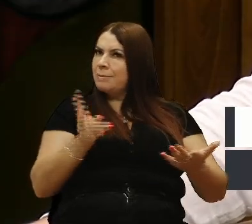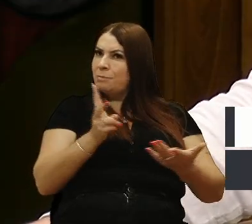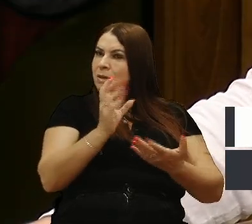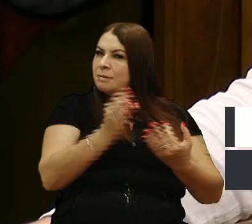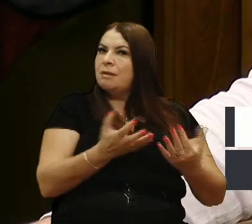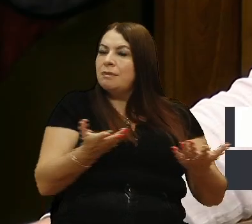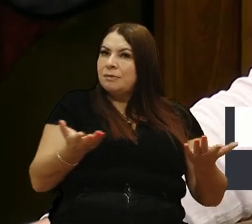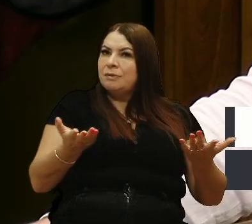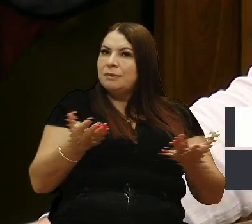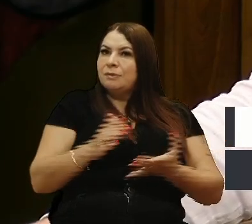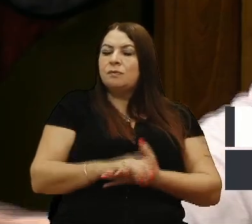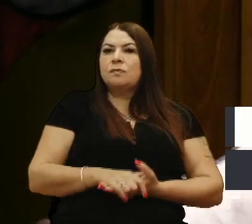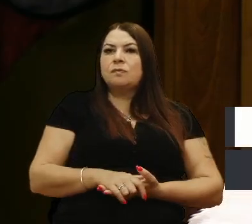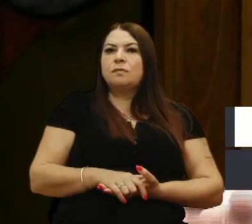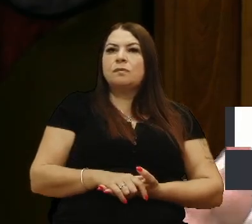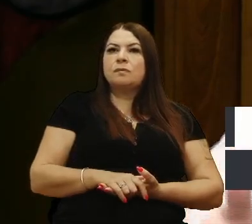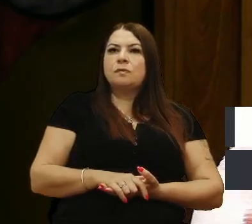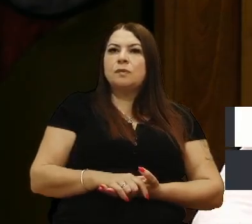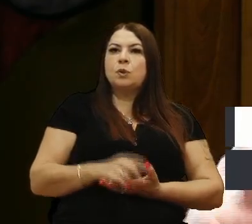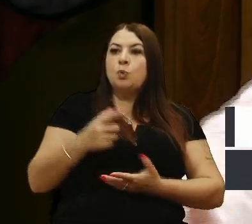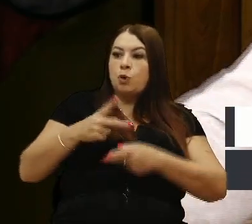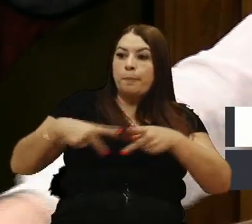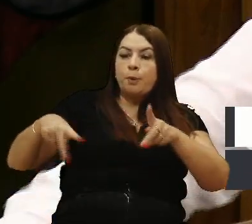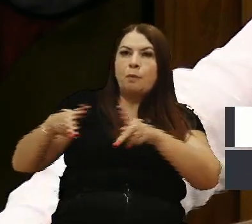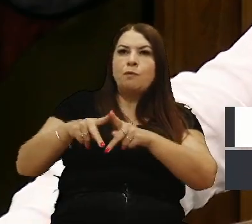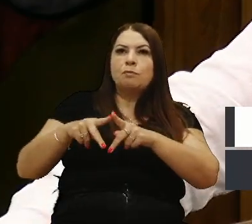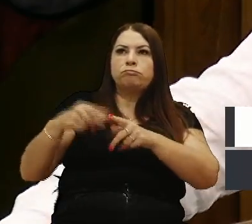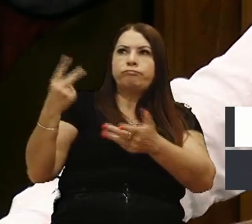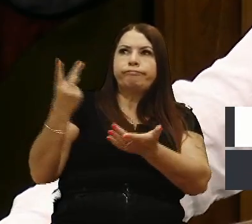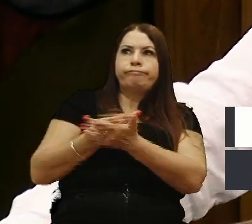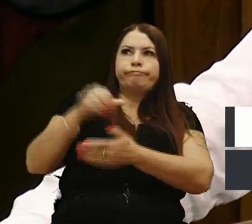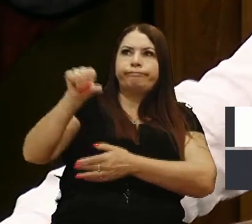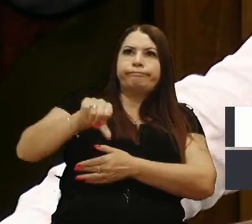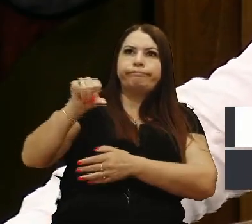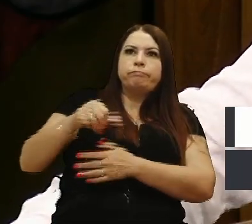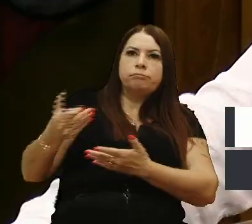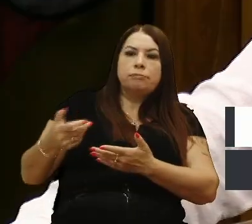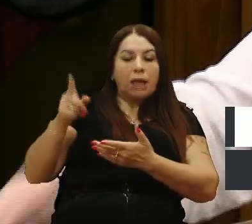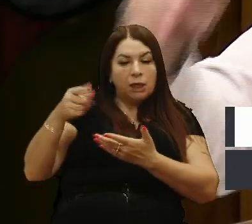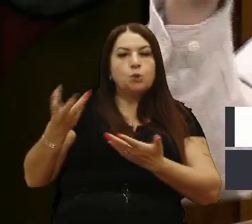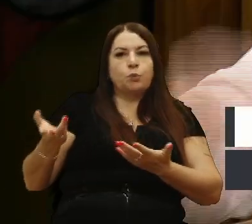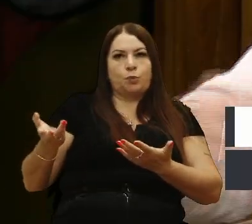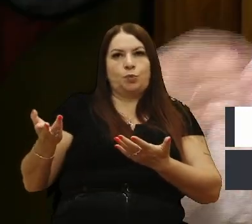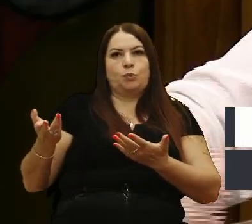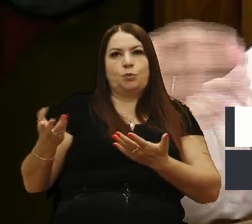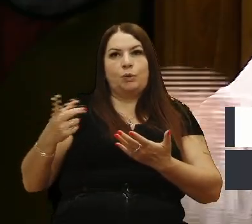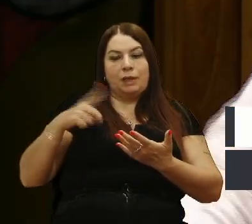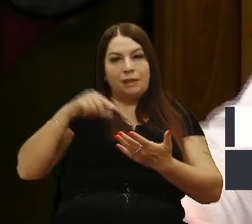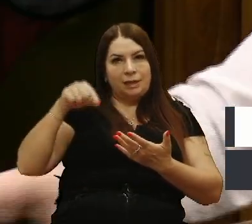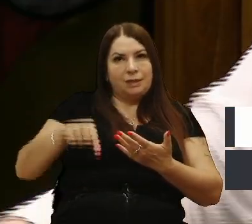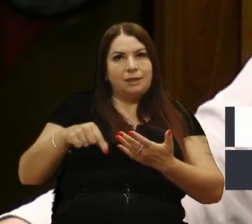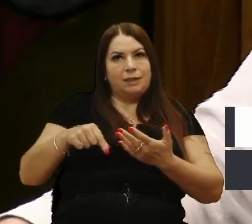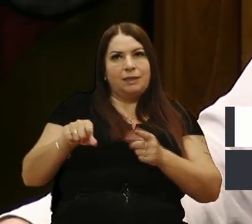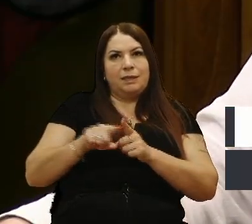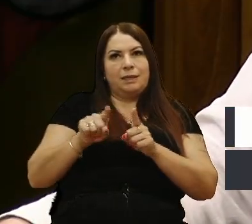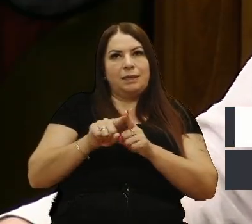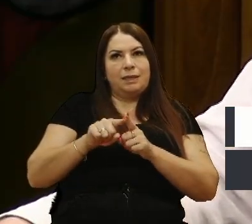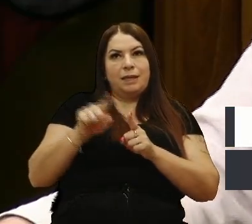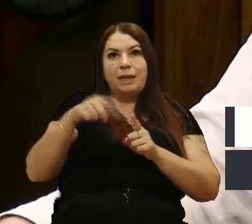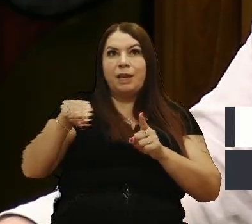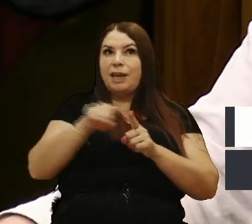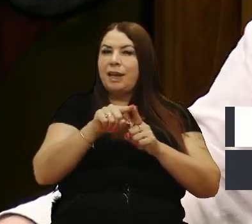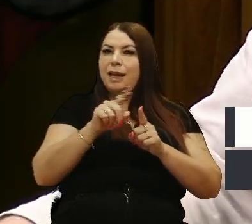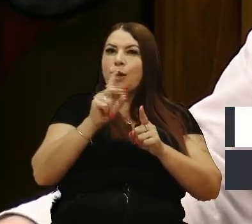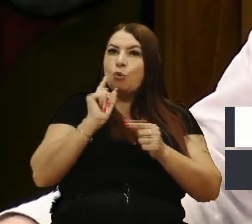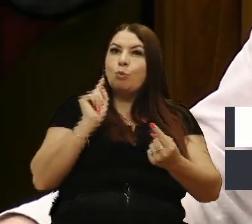dá certo. E quando é para o povo, ela dá errado, tchê. Essa é a questão. O que temos aqui é uma concepção de Estado. É